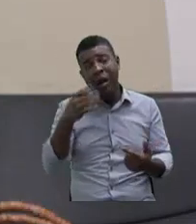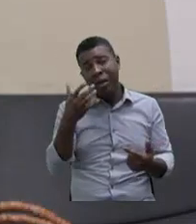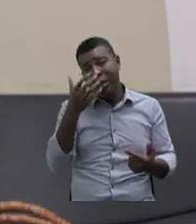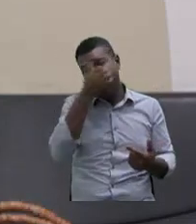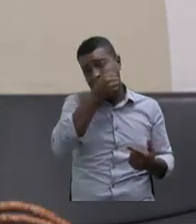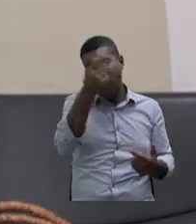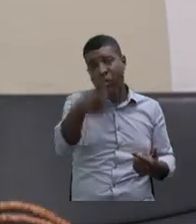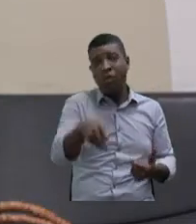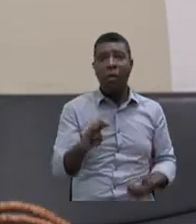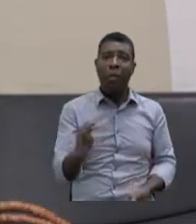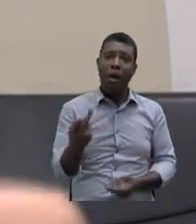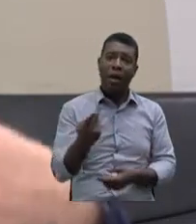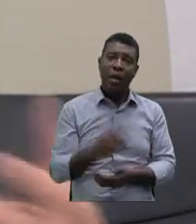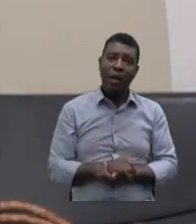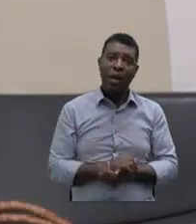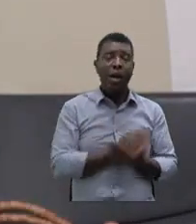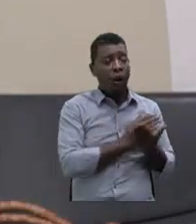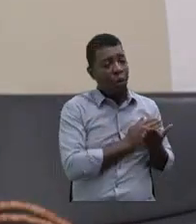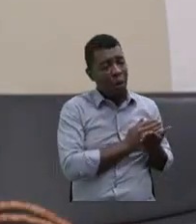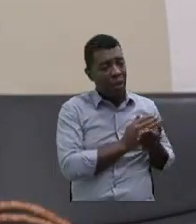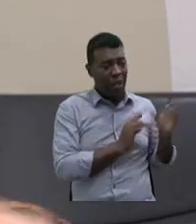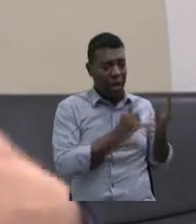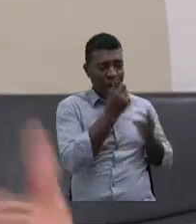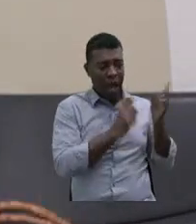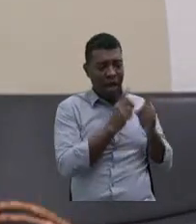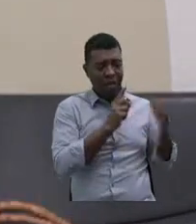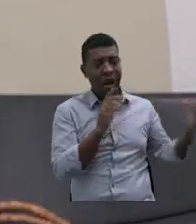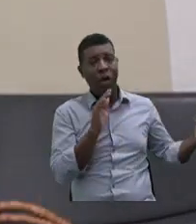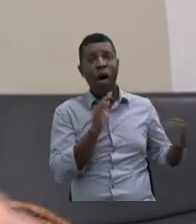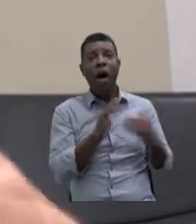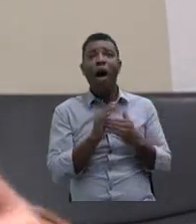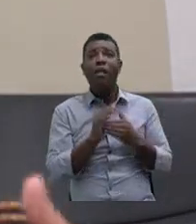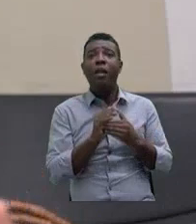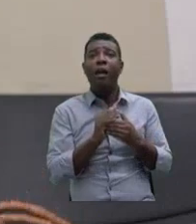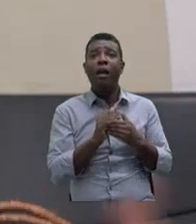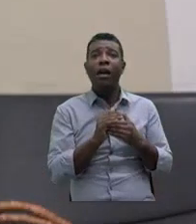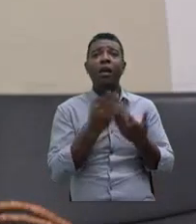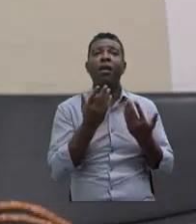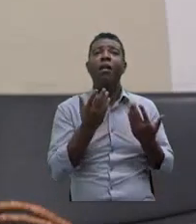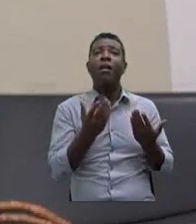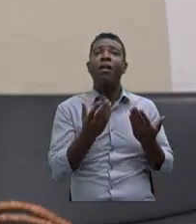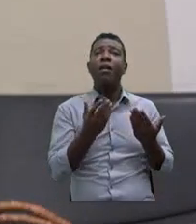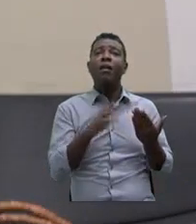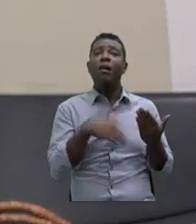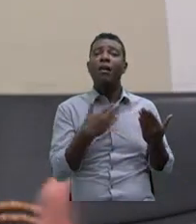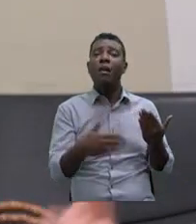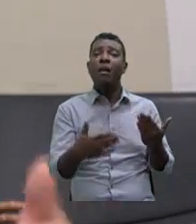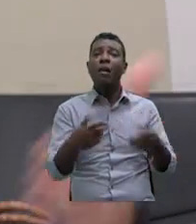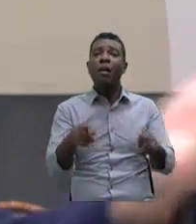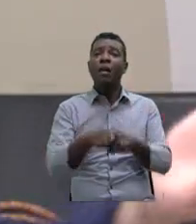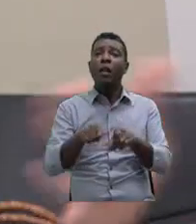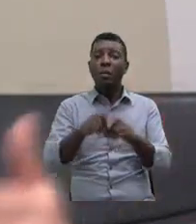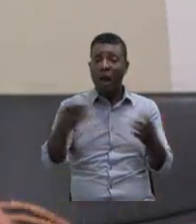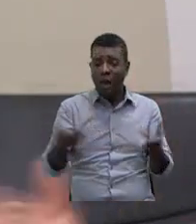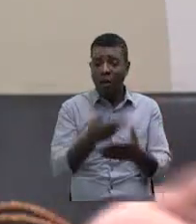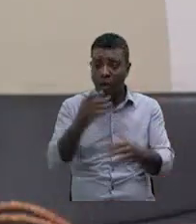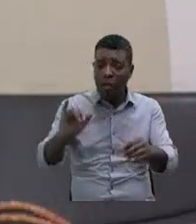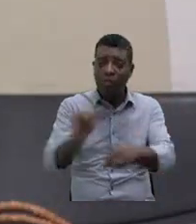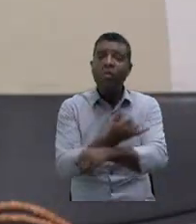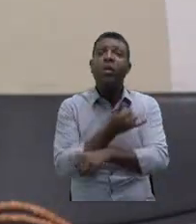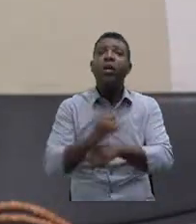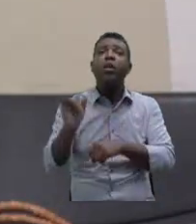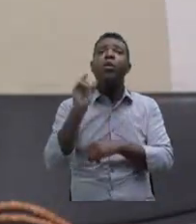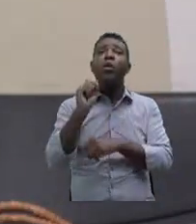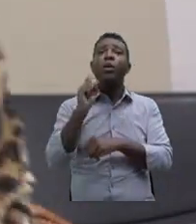de Belo Horizonte. Isso começa desde o carnaval, começa acontecendo, e uma saída também agora, que eu acredito, vai ser